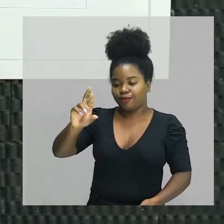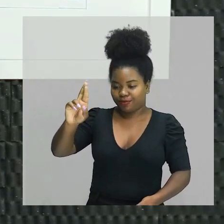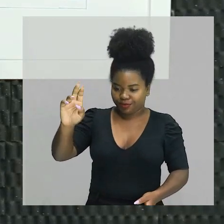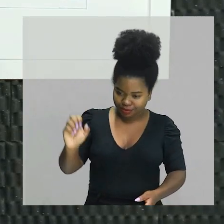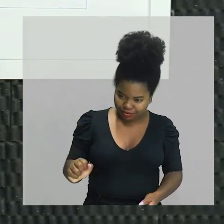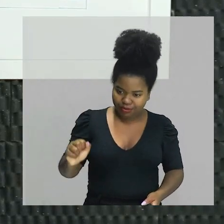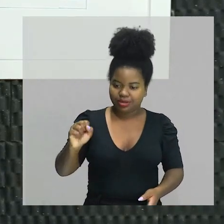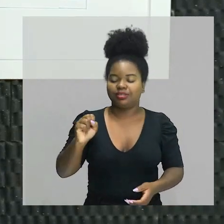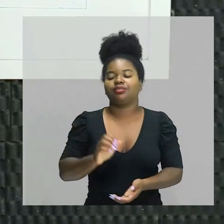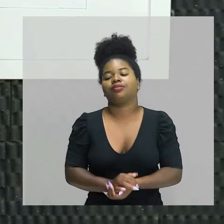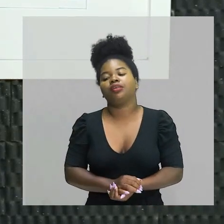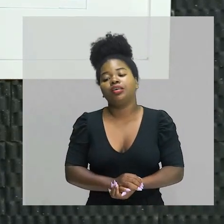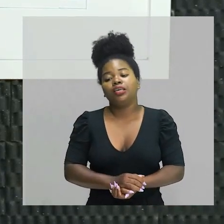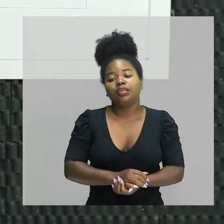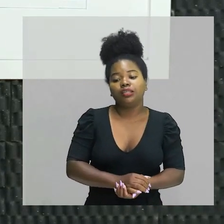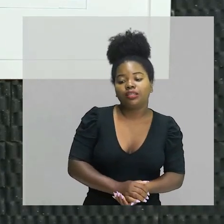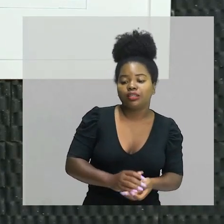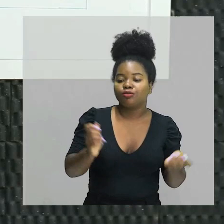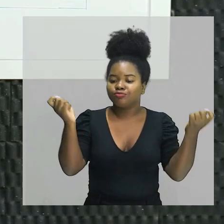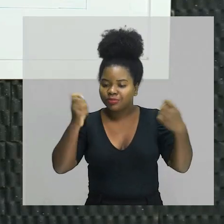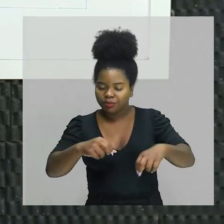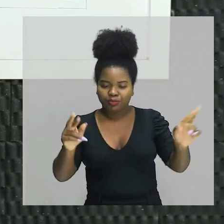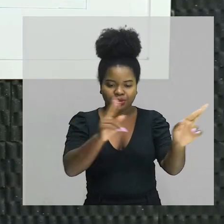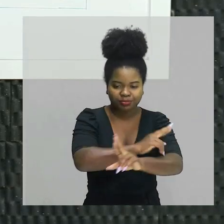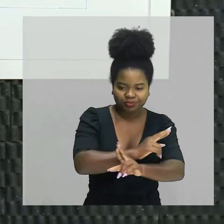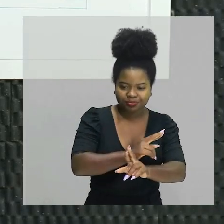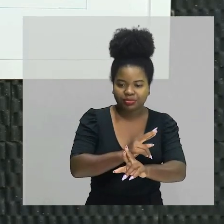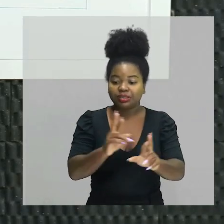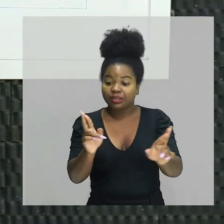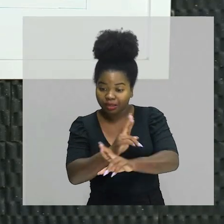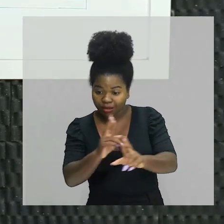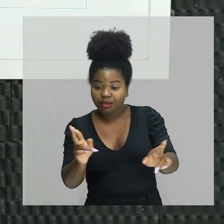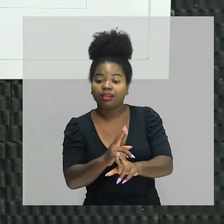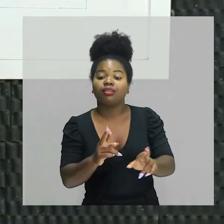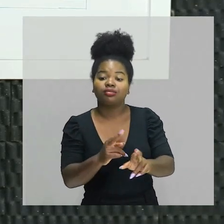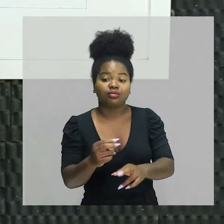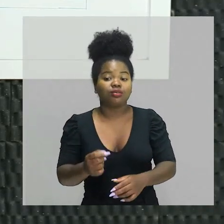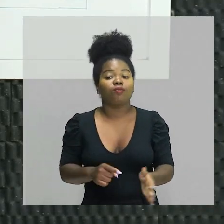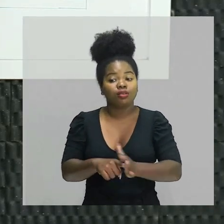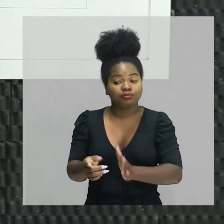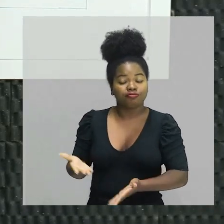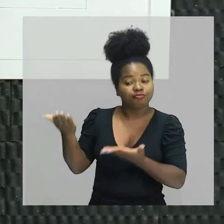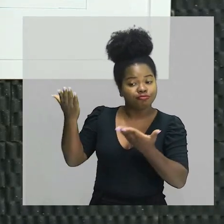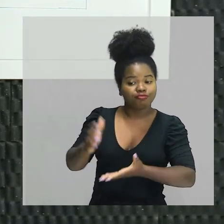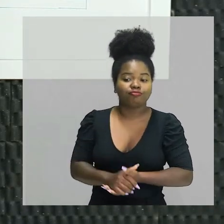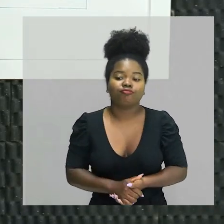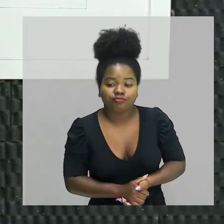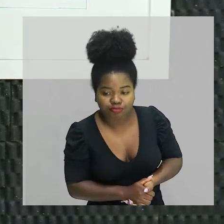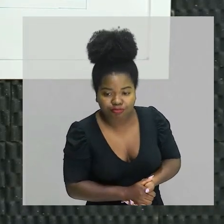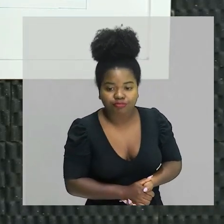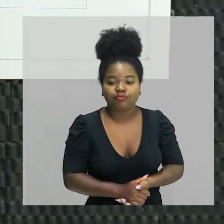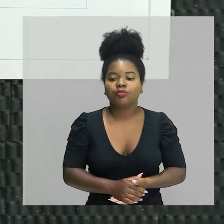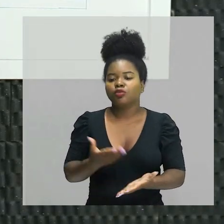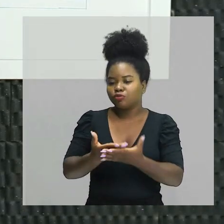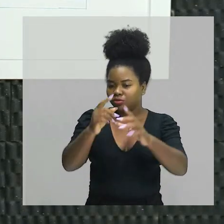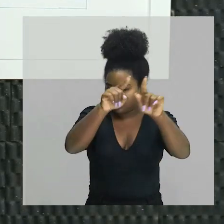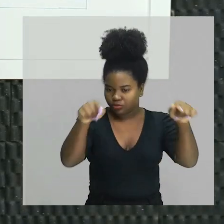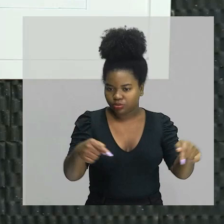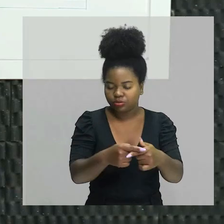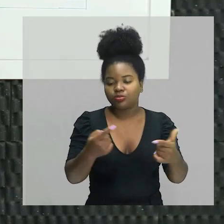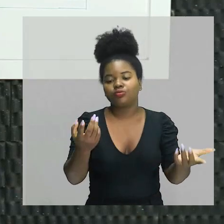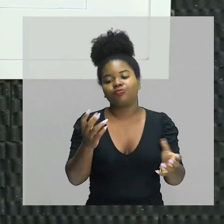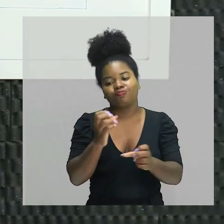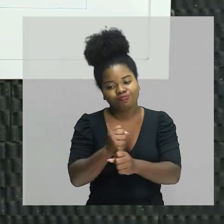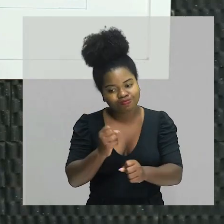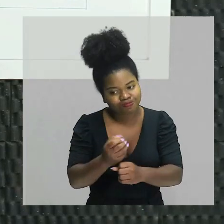problemas envolvendo o triângulo, especificamente o triângulo retângulo. Então são muitos os problemas que caem no Enem, que caem na